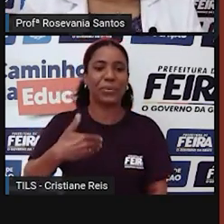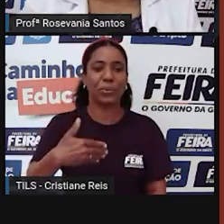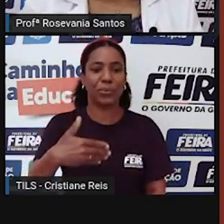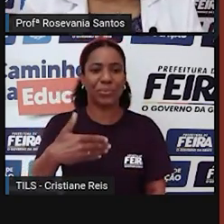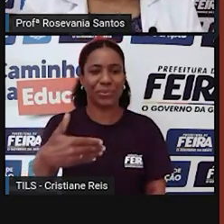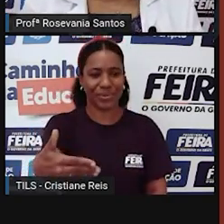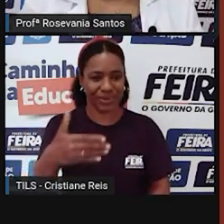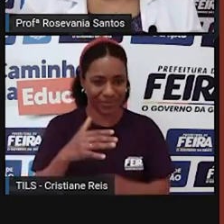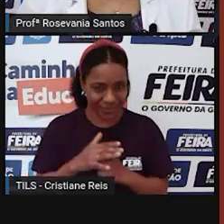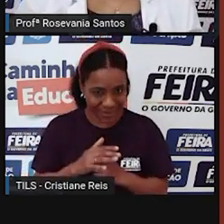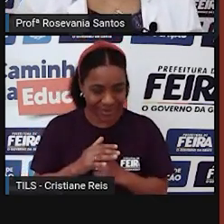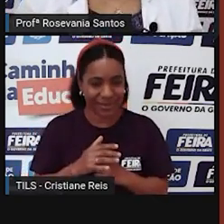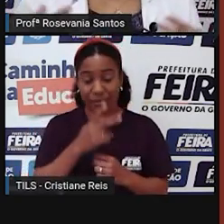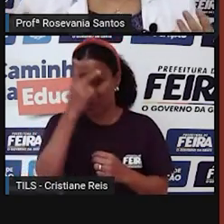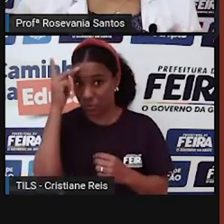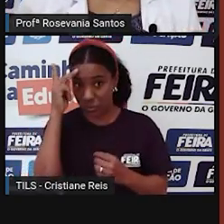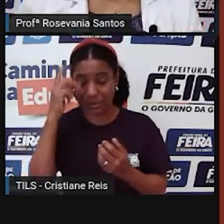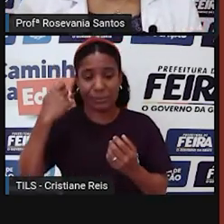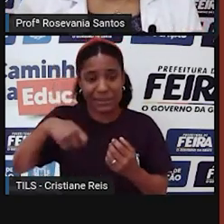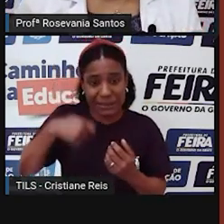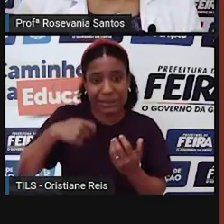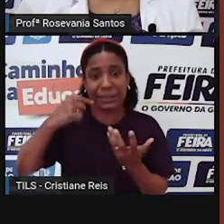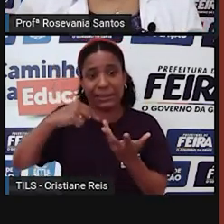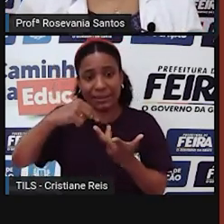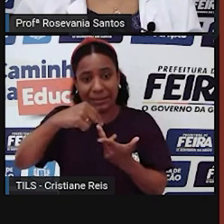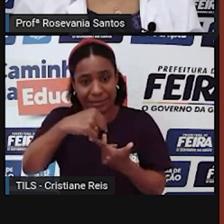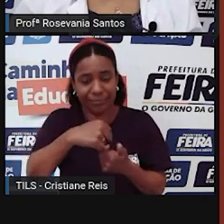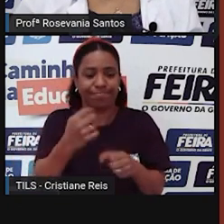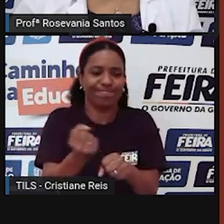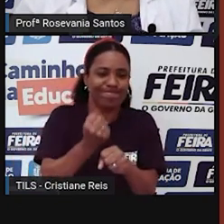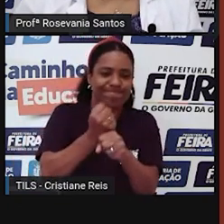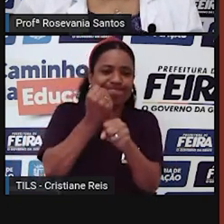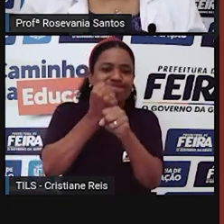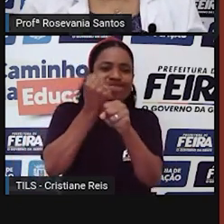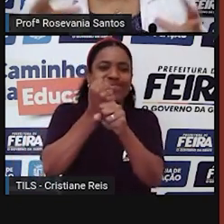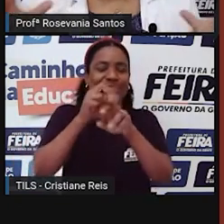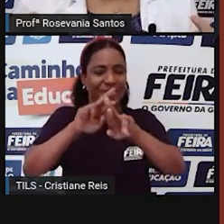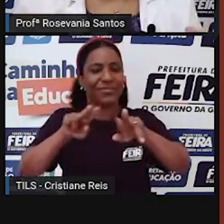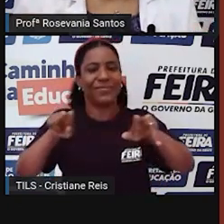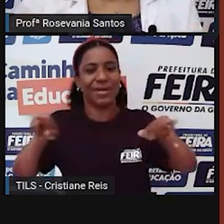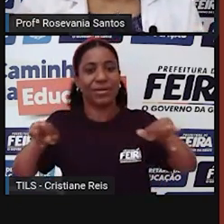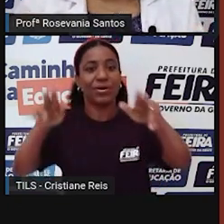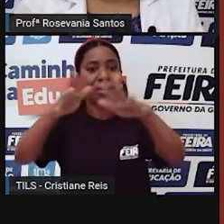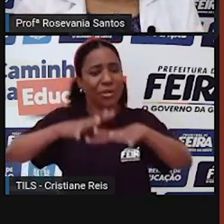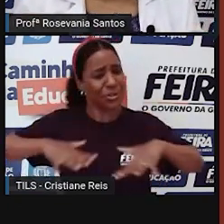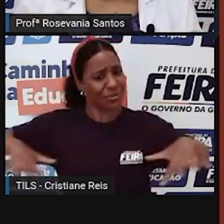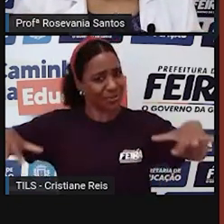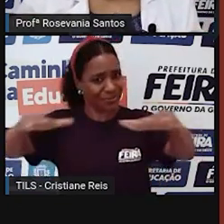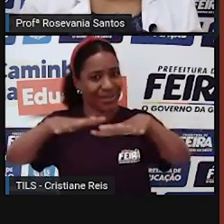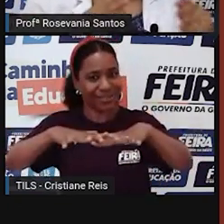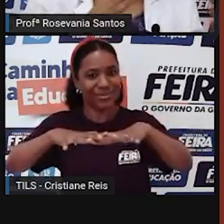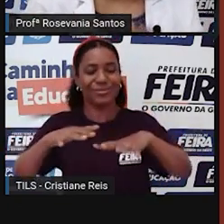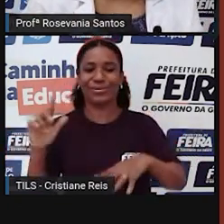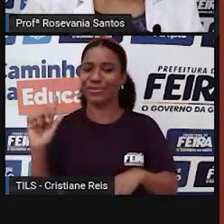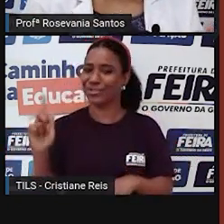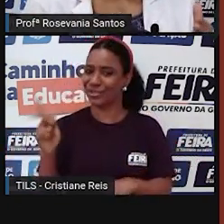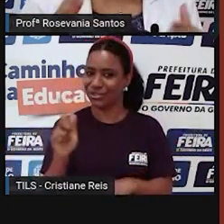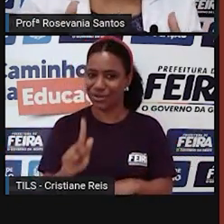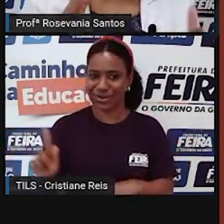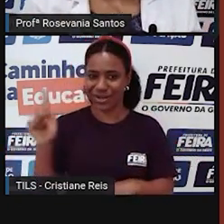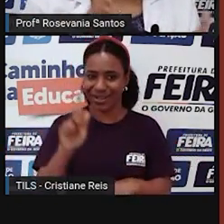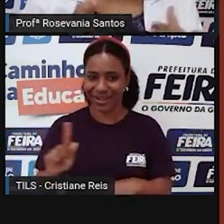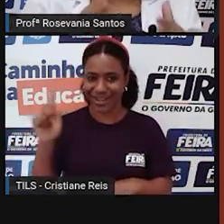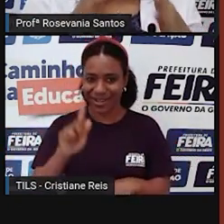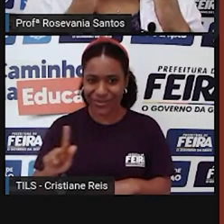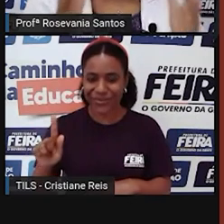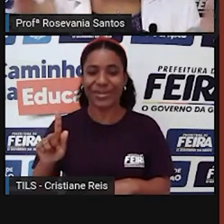as necessidades humanas. E esse espaço geográfico, ele é composto de diversas particularidades. Aí a gente tem, né, dentro